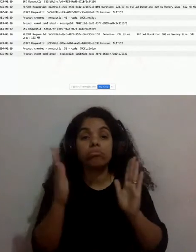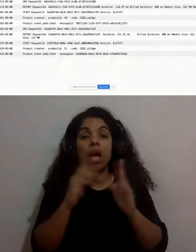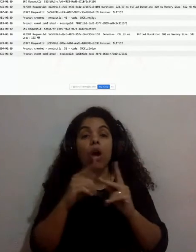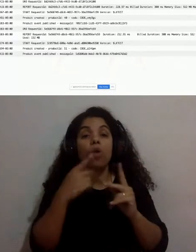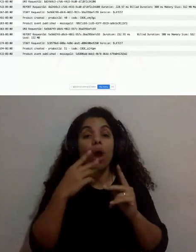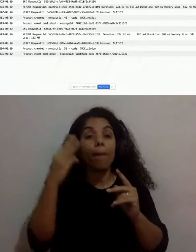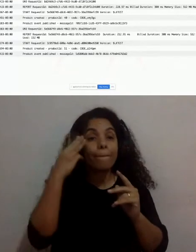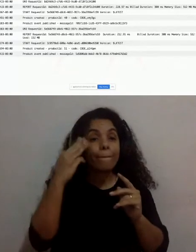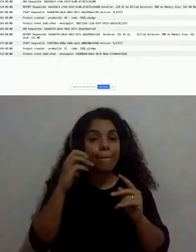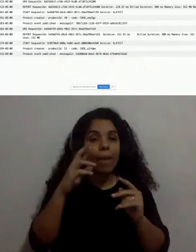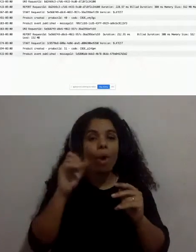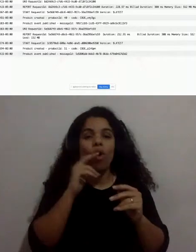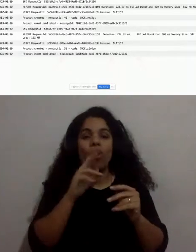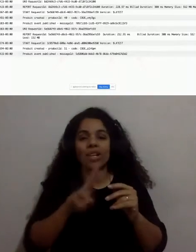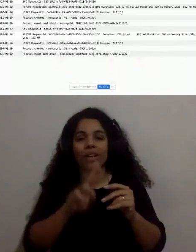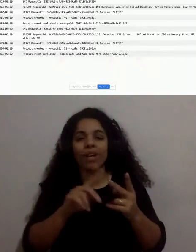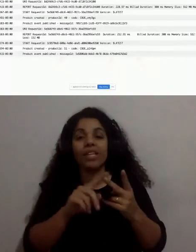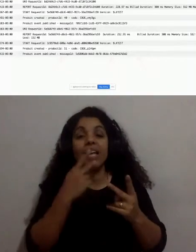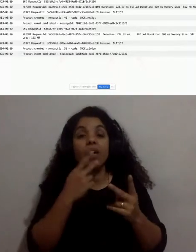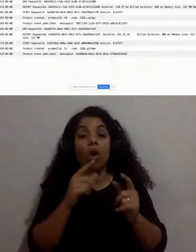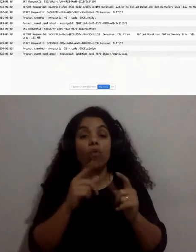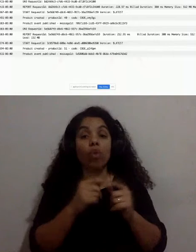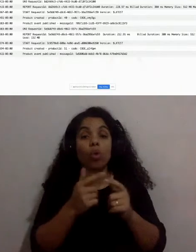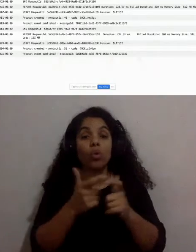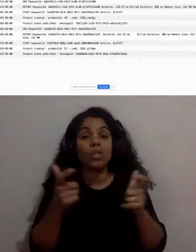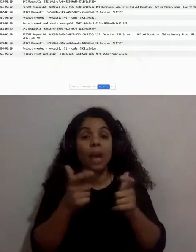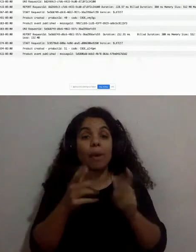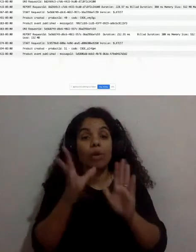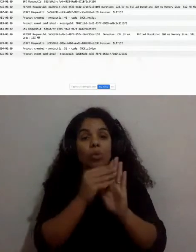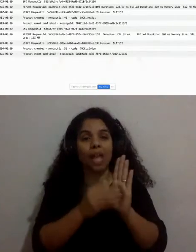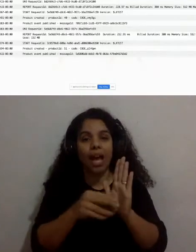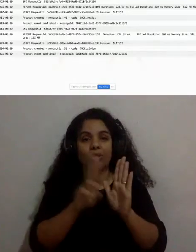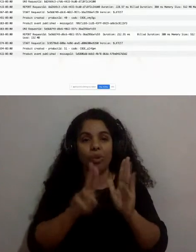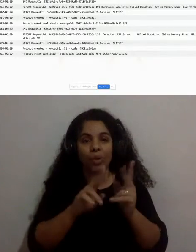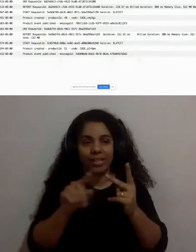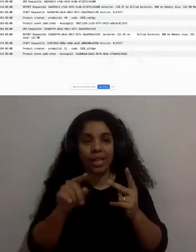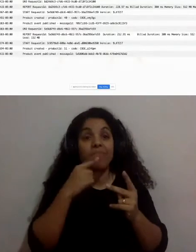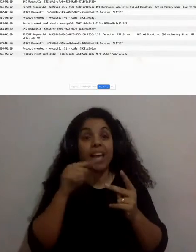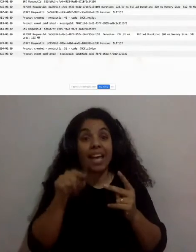memória que eu gastei e qual que foi o tamanho daquele dado que eu passei. Aí,